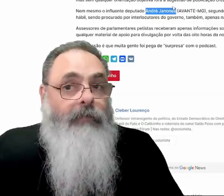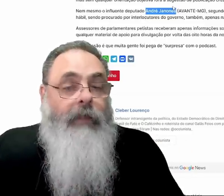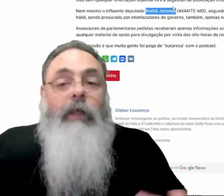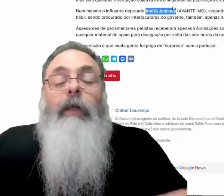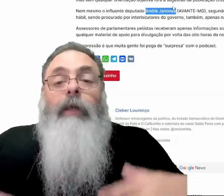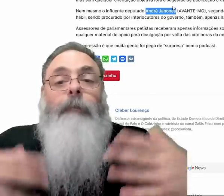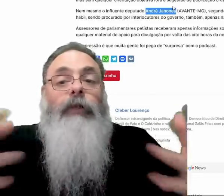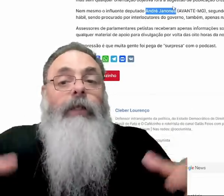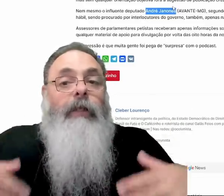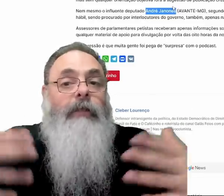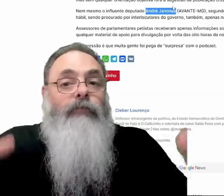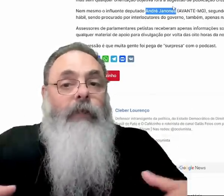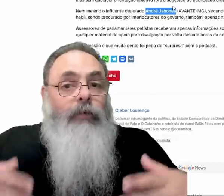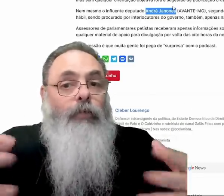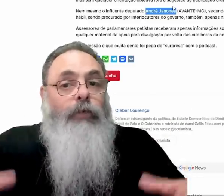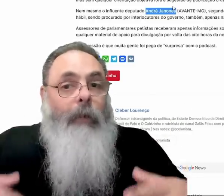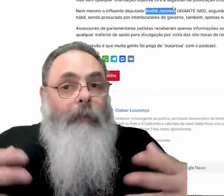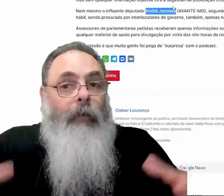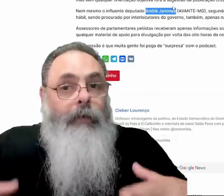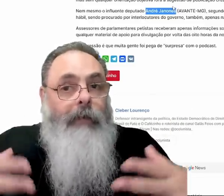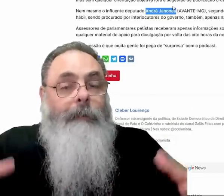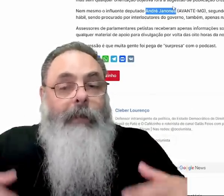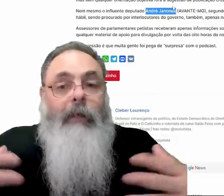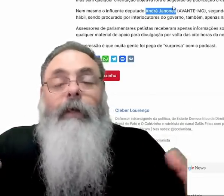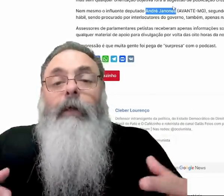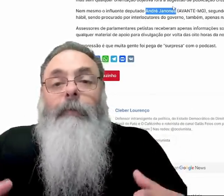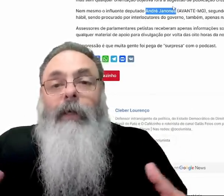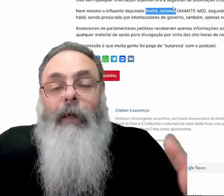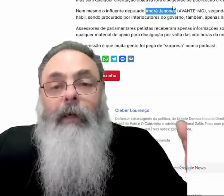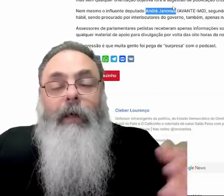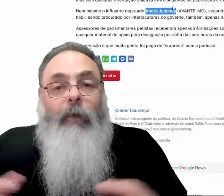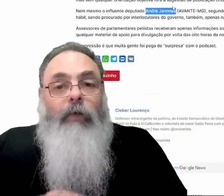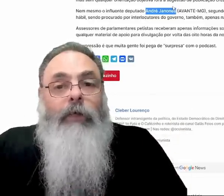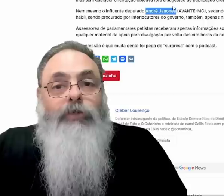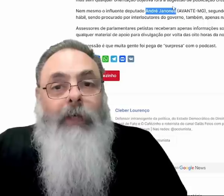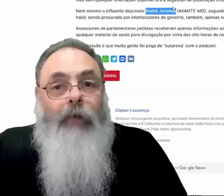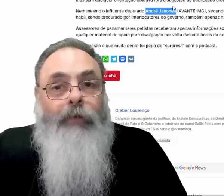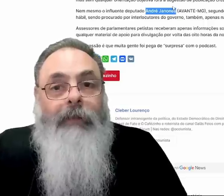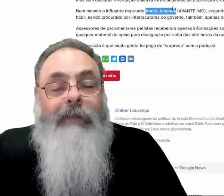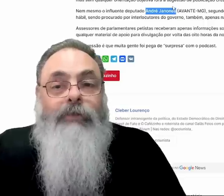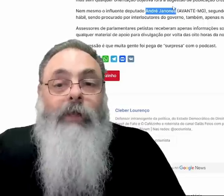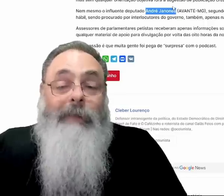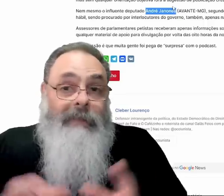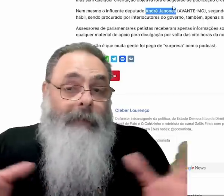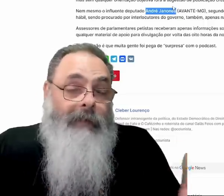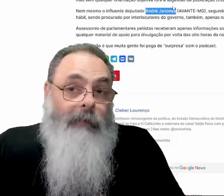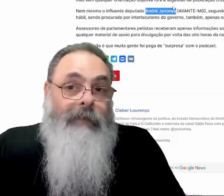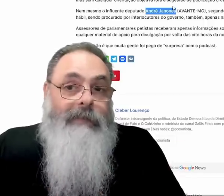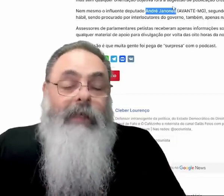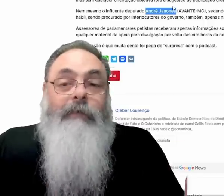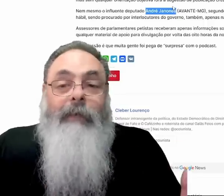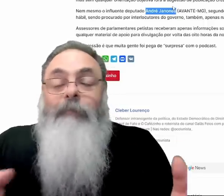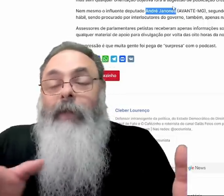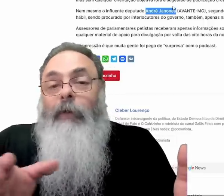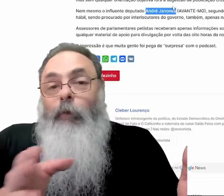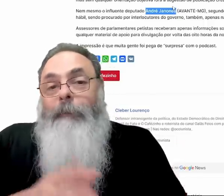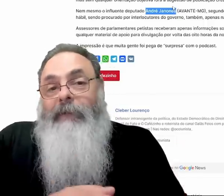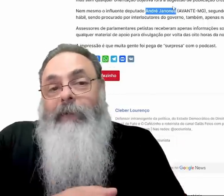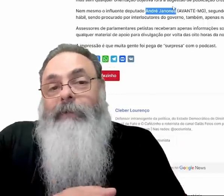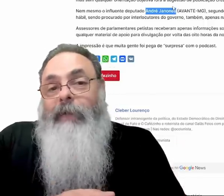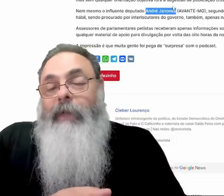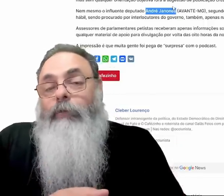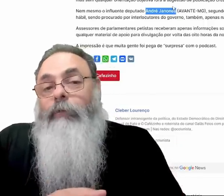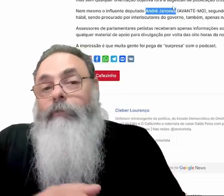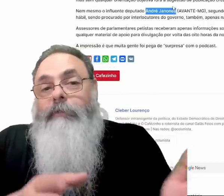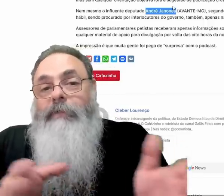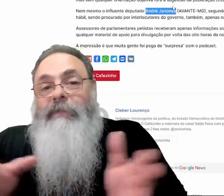Live na terça-feira ele poderia ter feito muito apoio né para para ajudar o Lula nessa história mas você sabe o que tá acontecendo né o